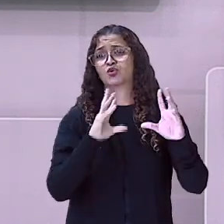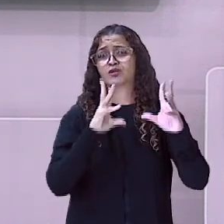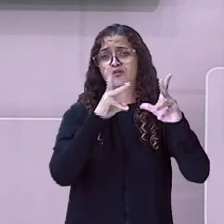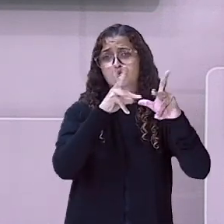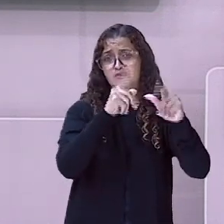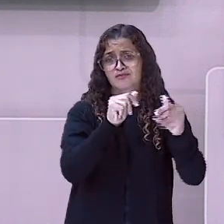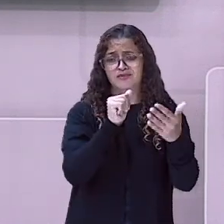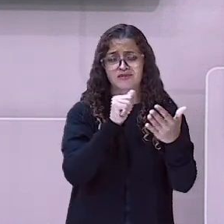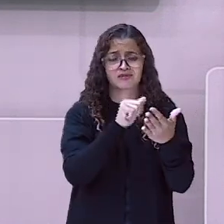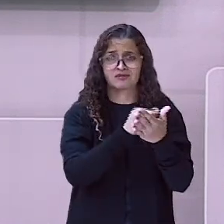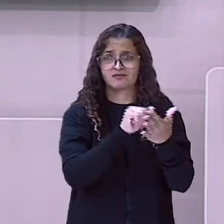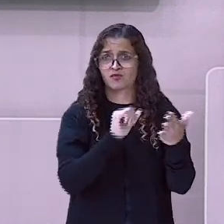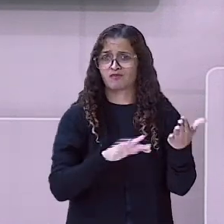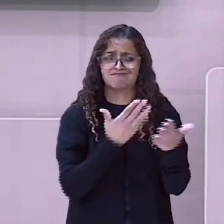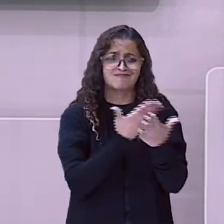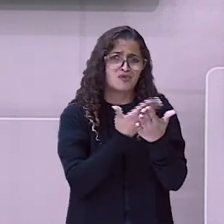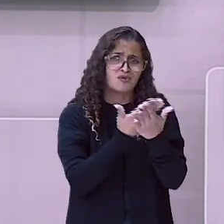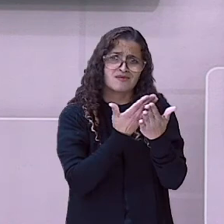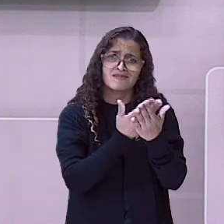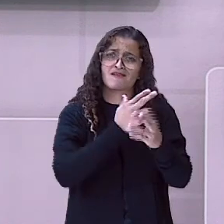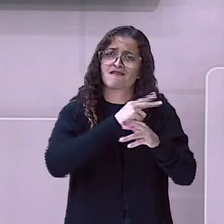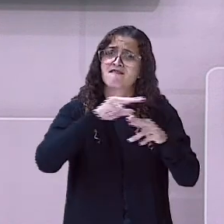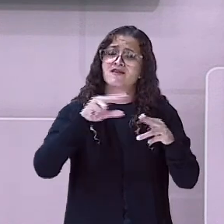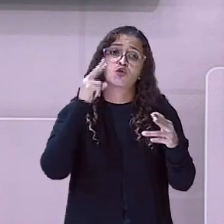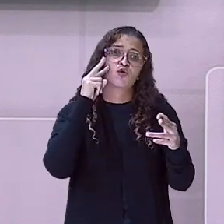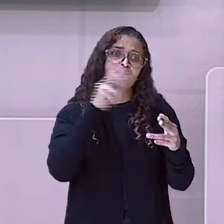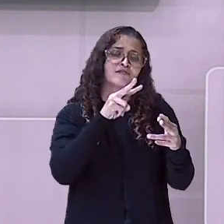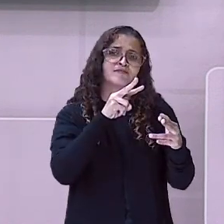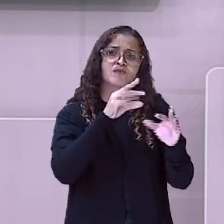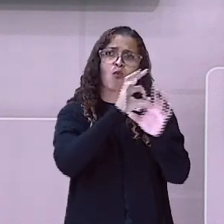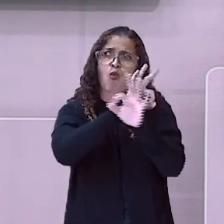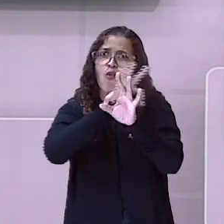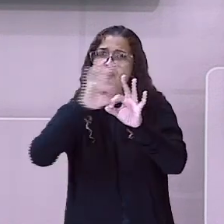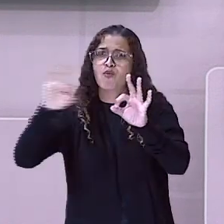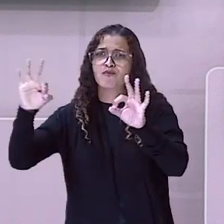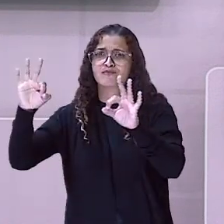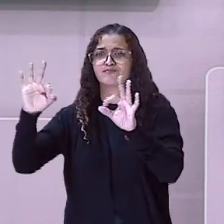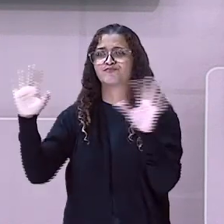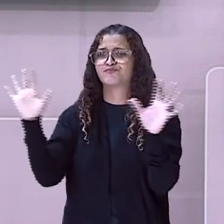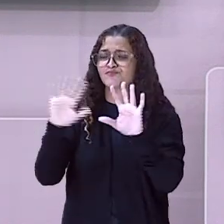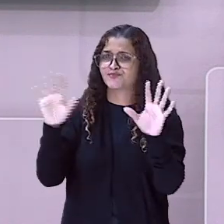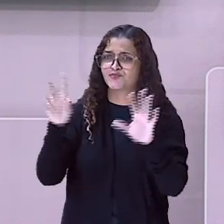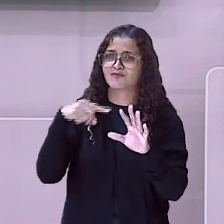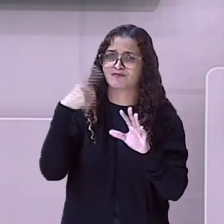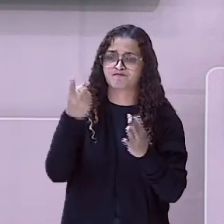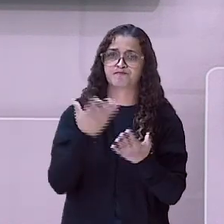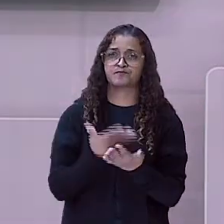assistir várias vezes. Então, até uma próxima aula. Tchau!